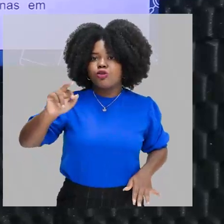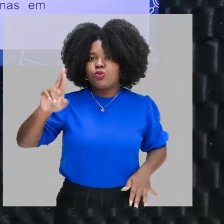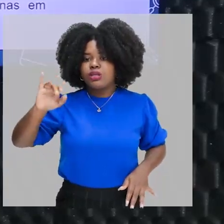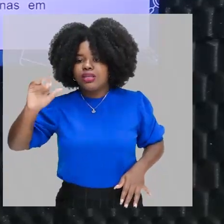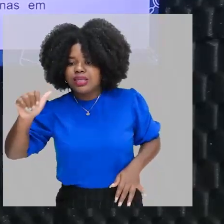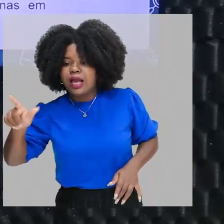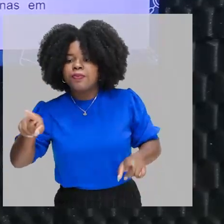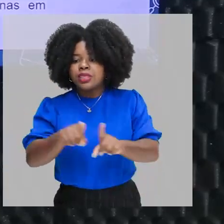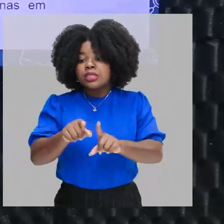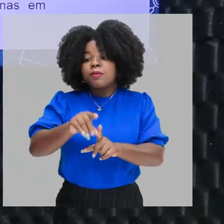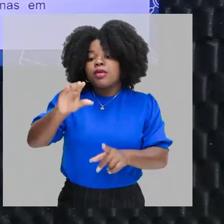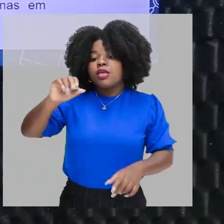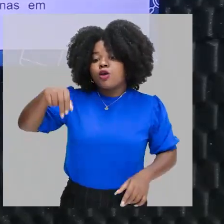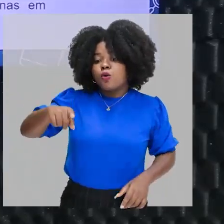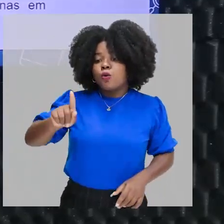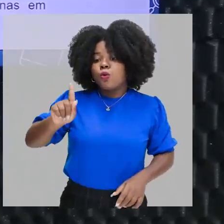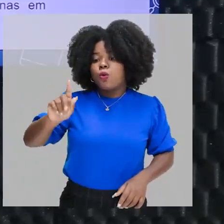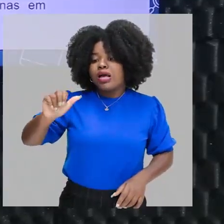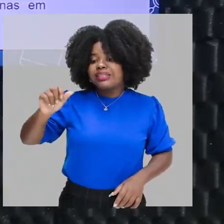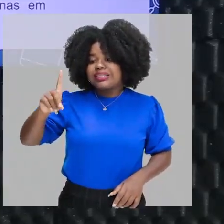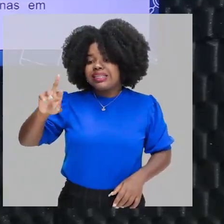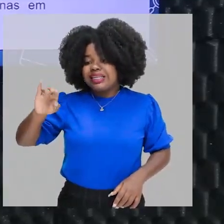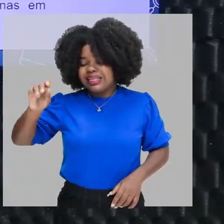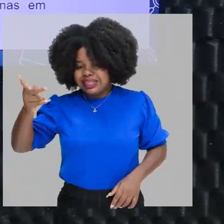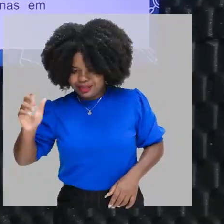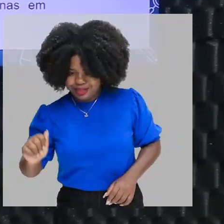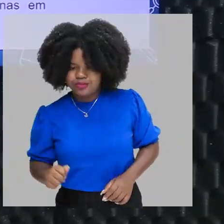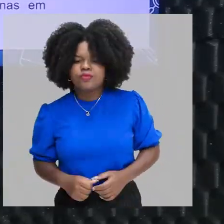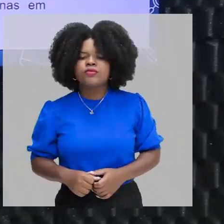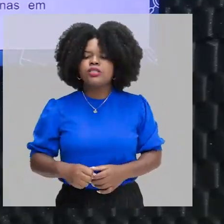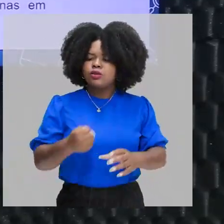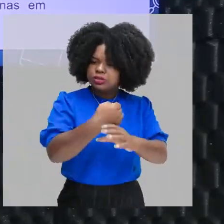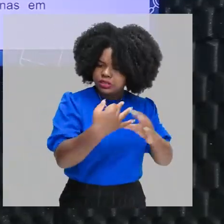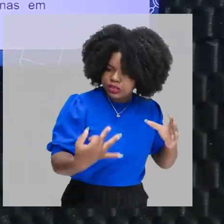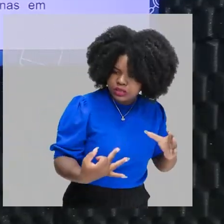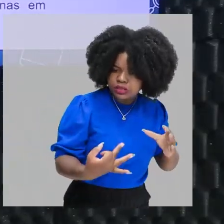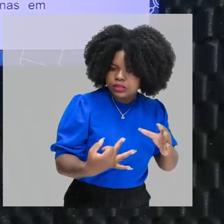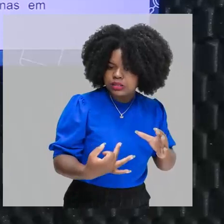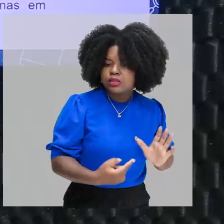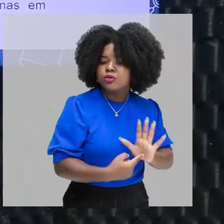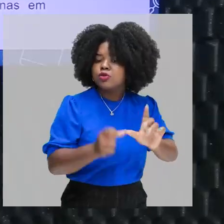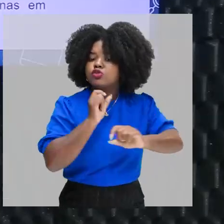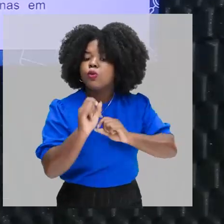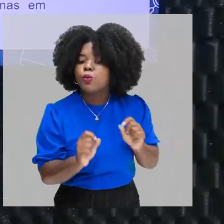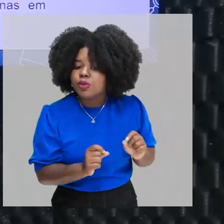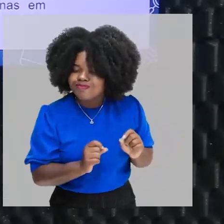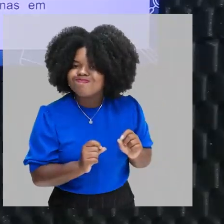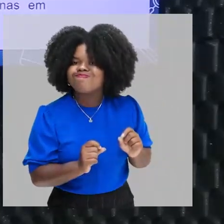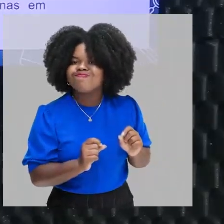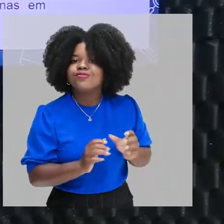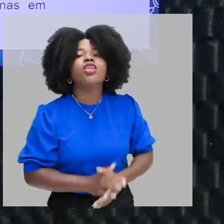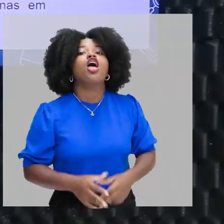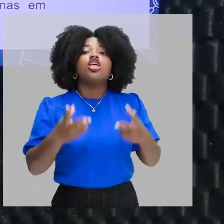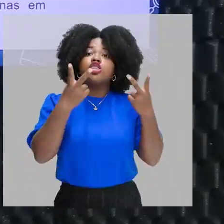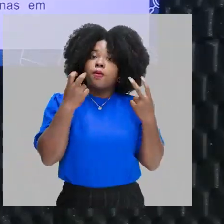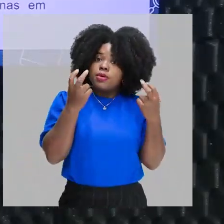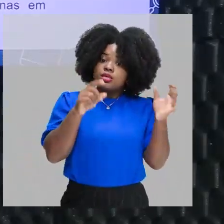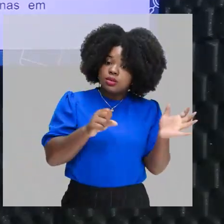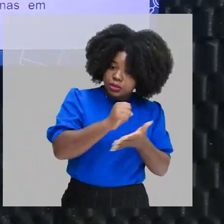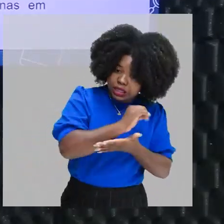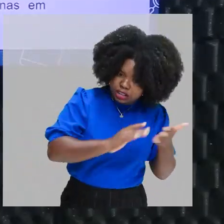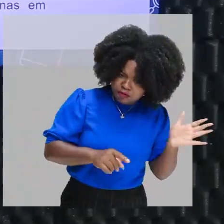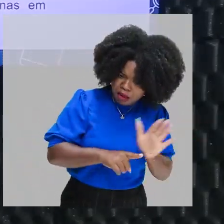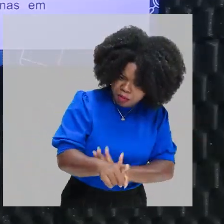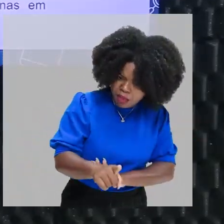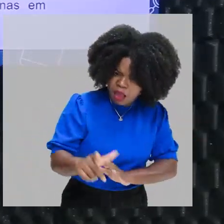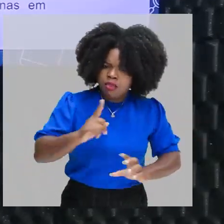quadrilhas. O conjunto dessas características demonstra a. Então, perceba que na questão, o que a gente